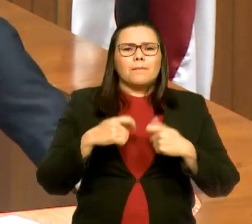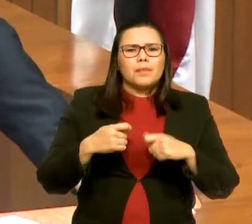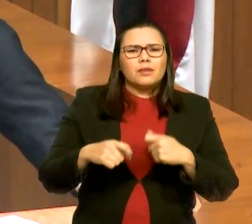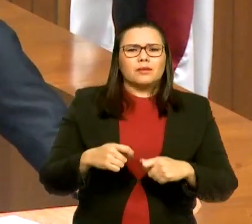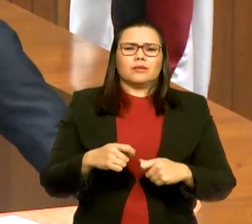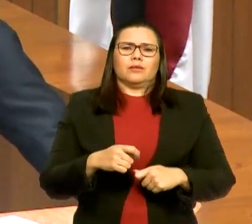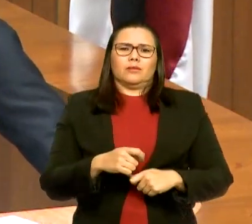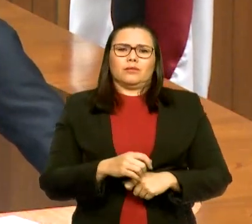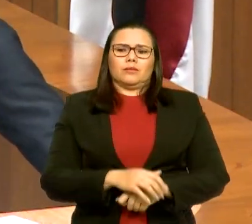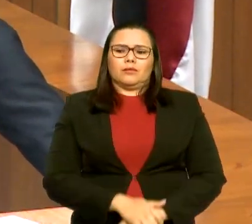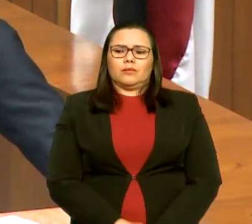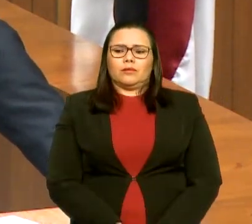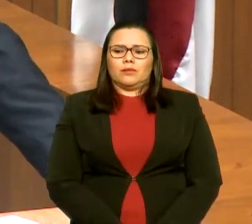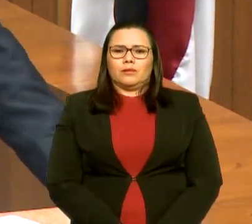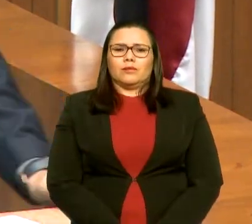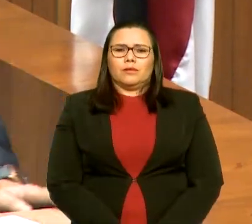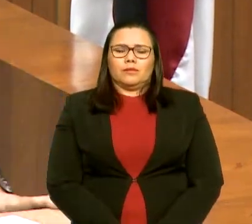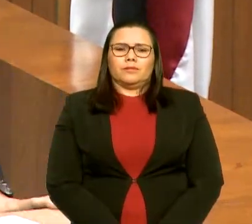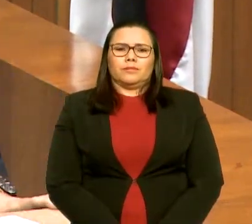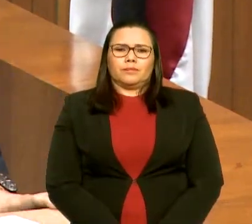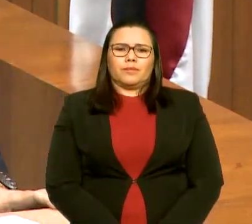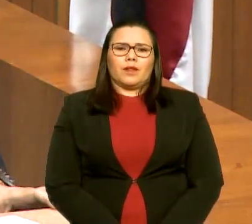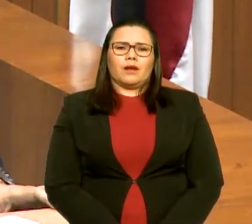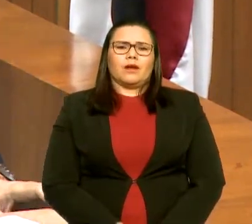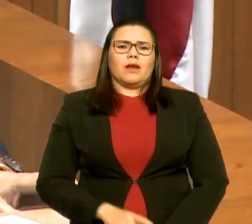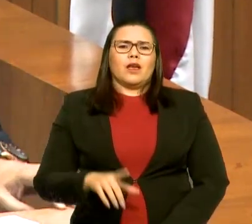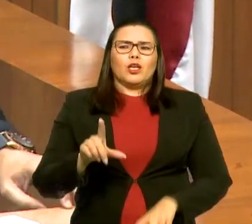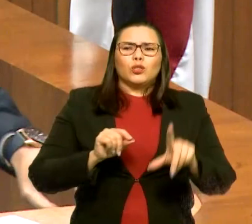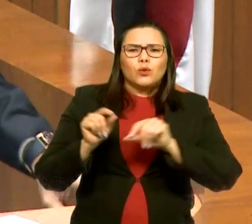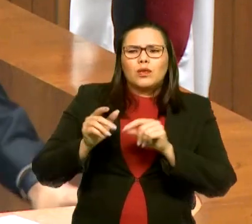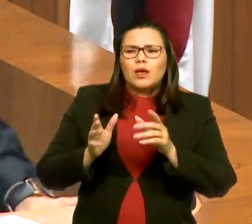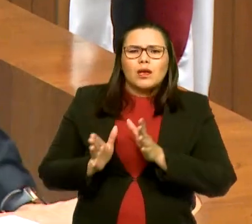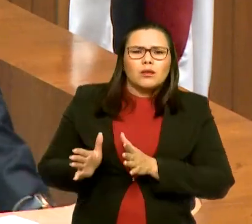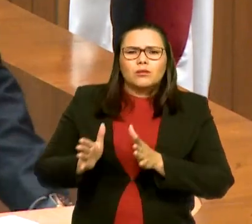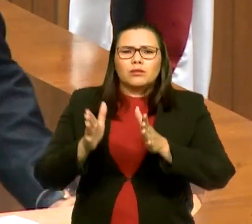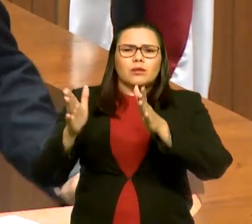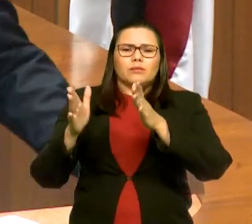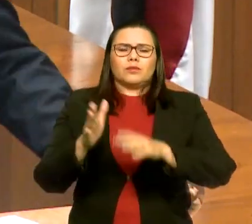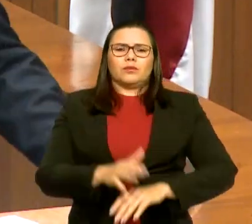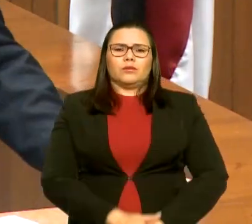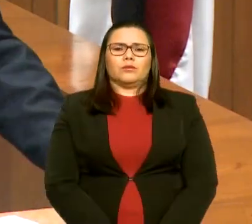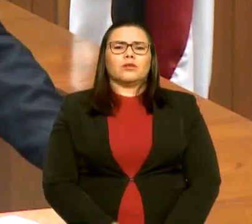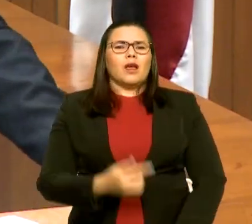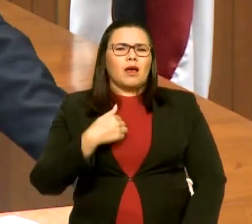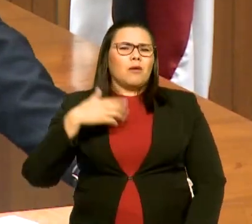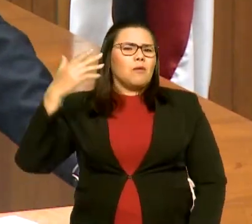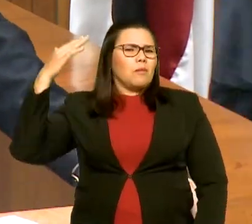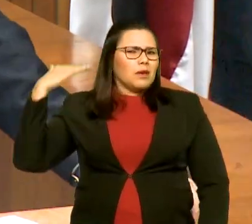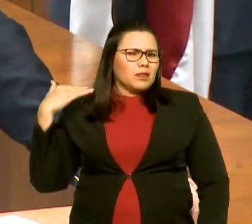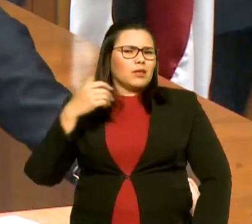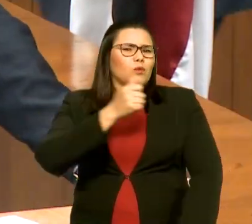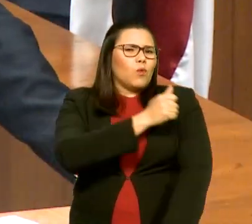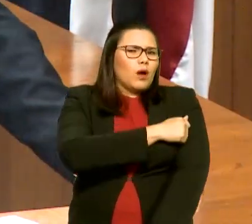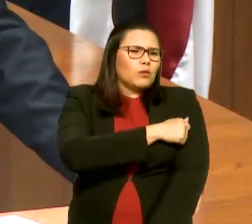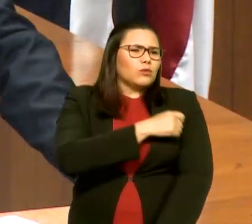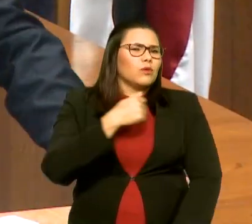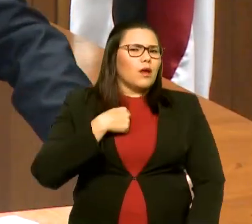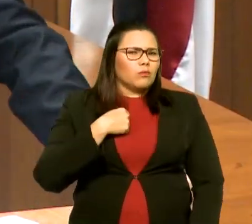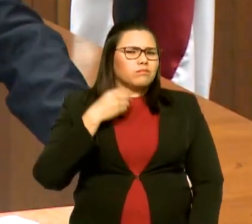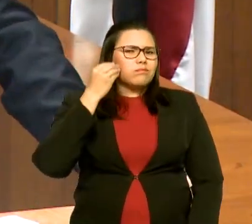indecifrável, ainda como estudante, mas que hoje, muito mais do que burocracia, é caminho de representação da